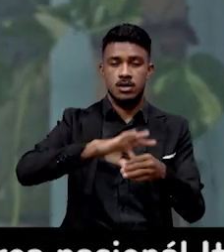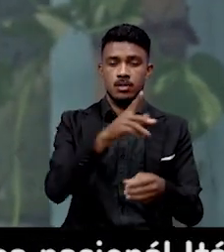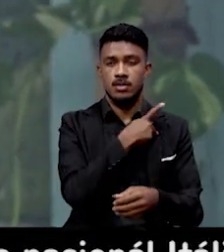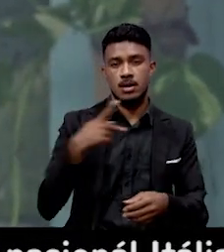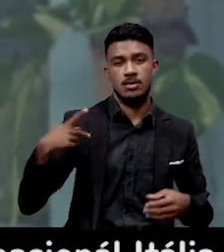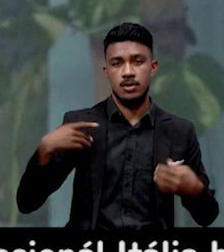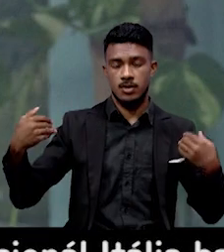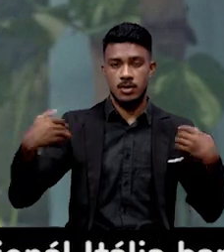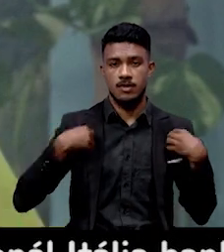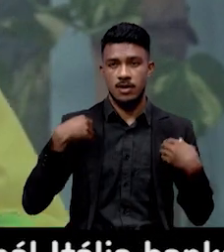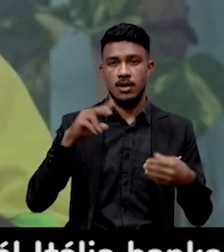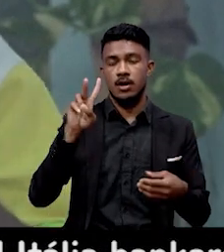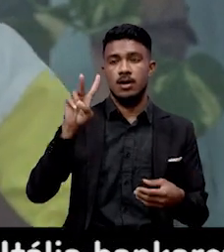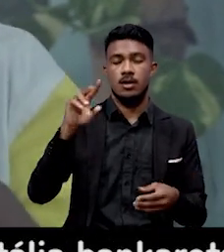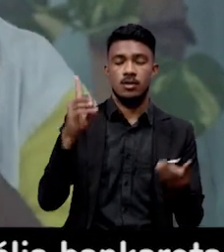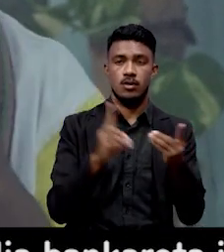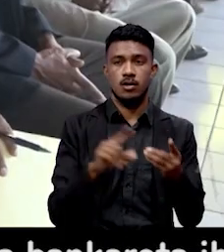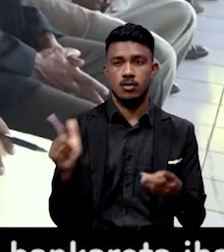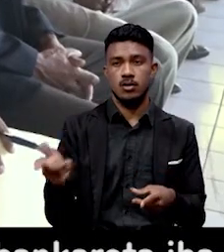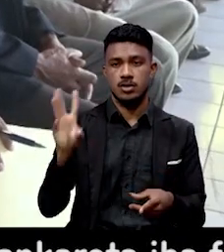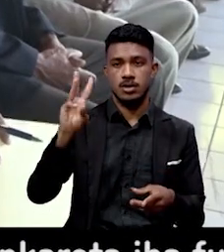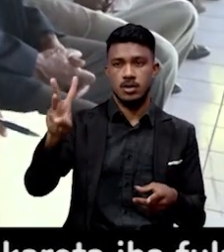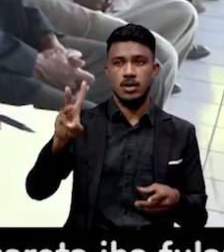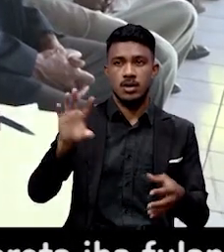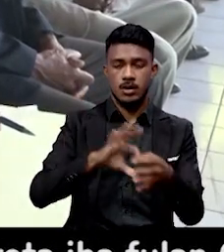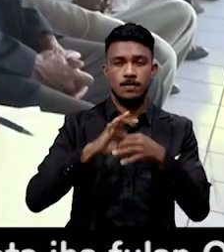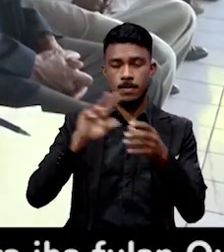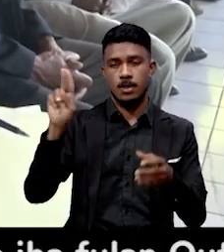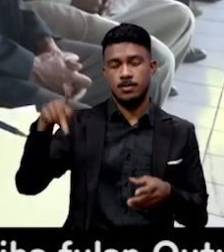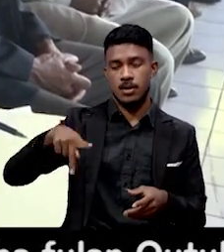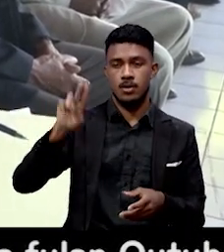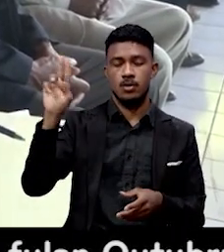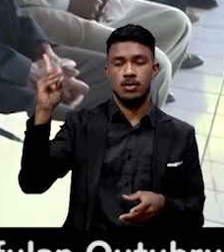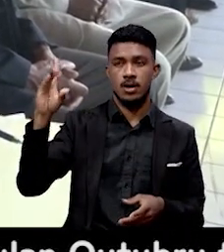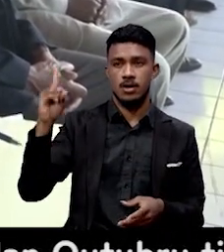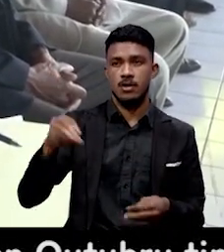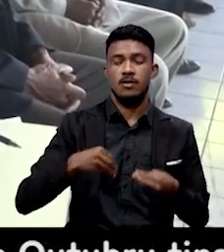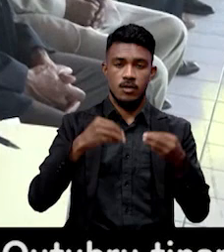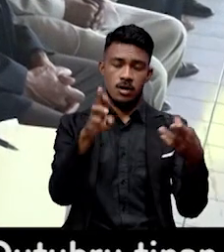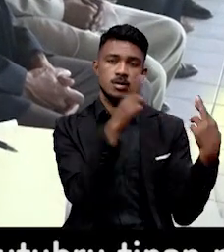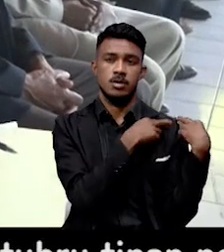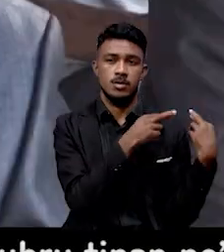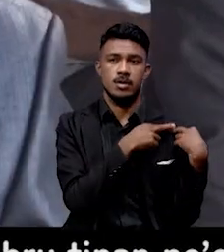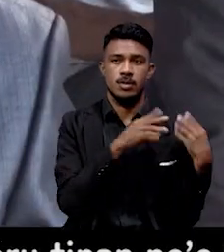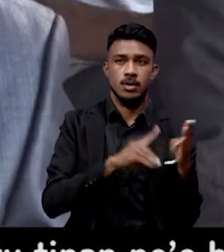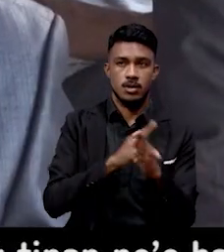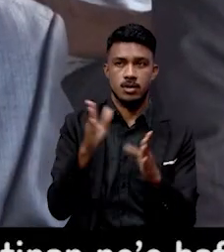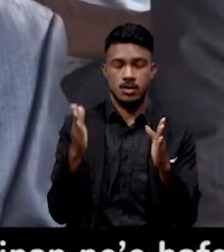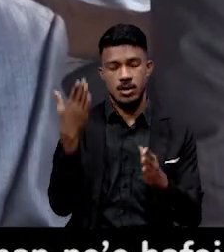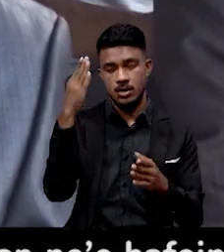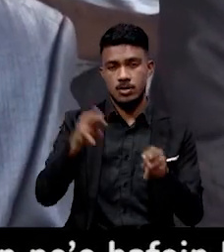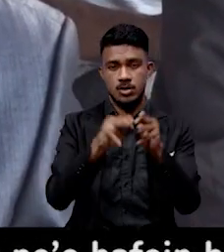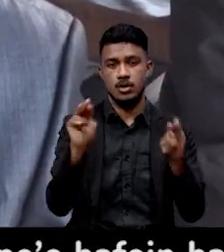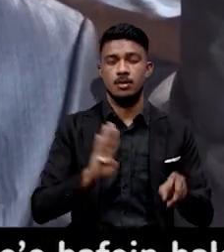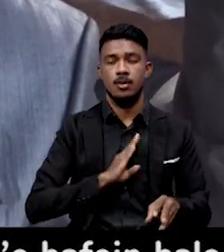aloron ruan ulu resinen, estrutura nacional PUDD, fo na posse ba coordenador Sira e município Baucau, no ia loron ruan